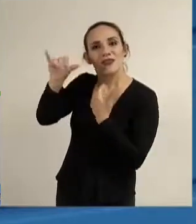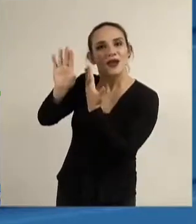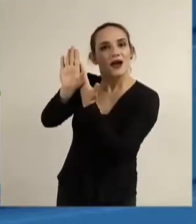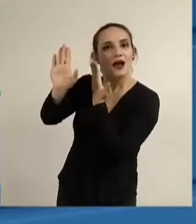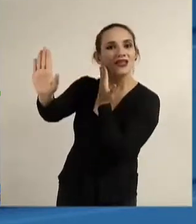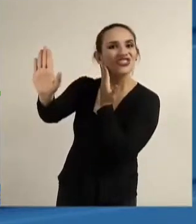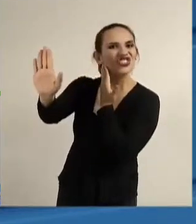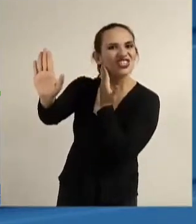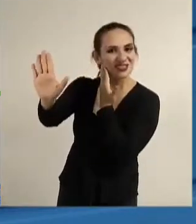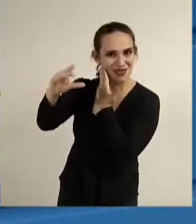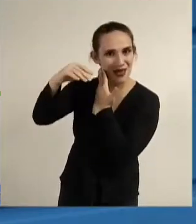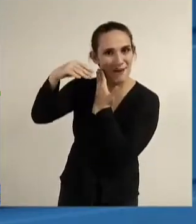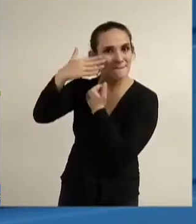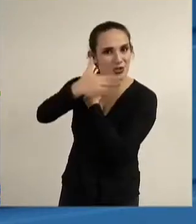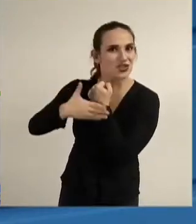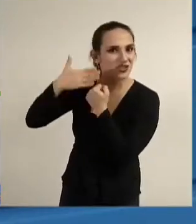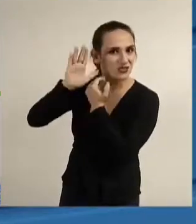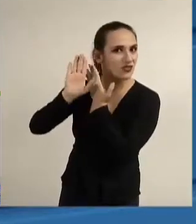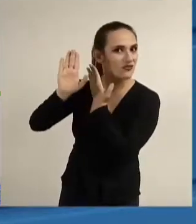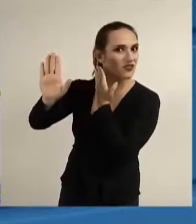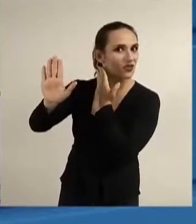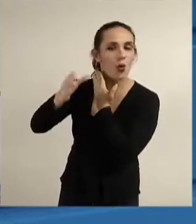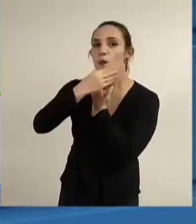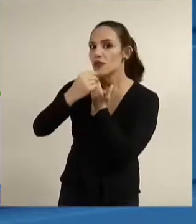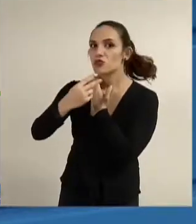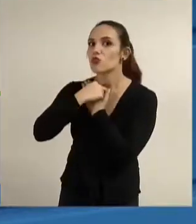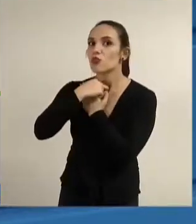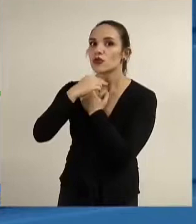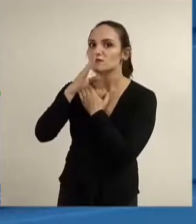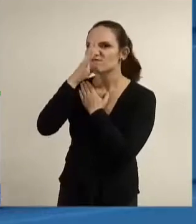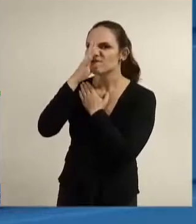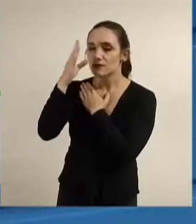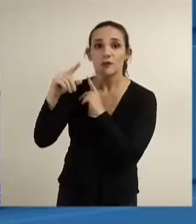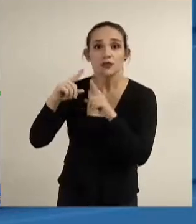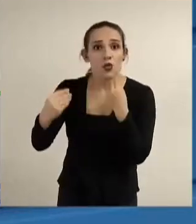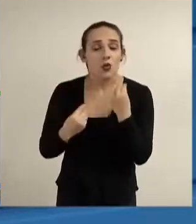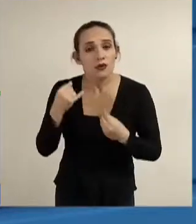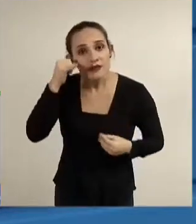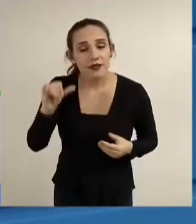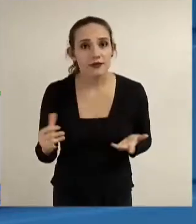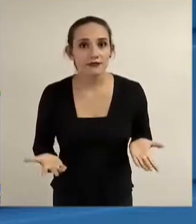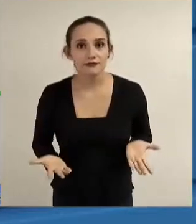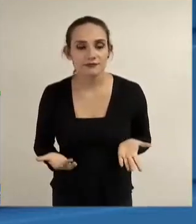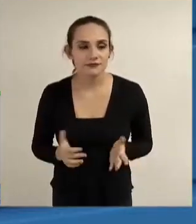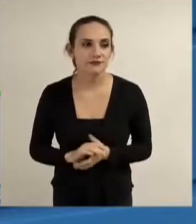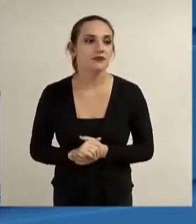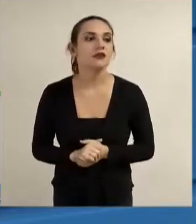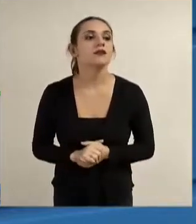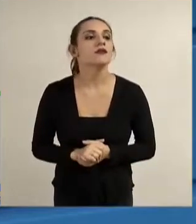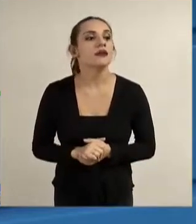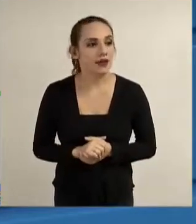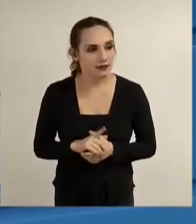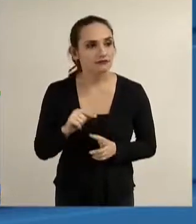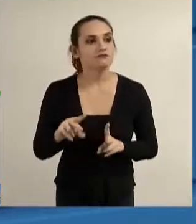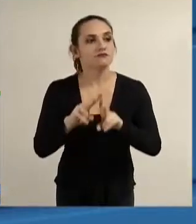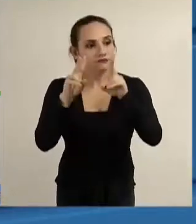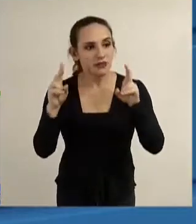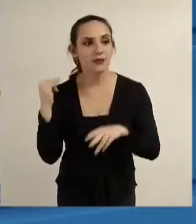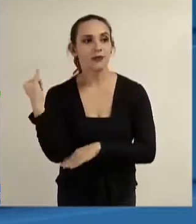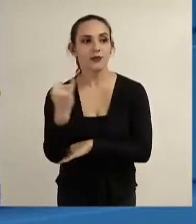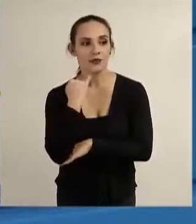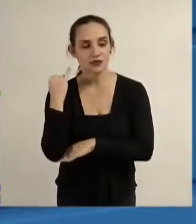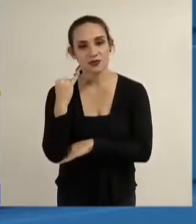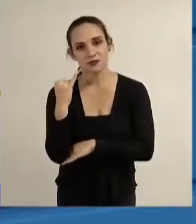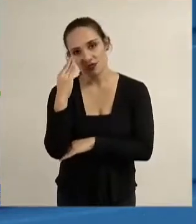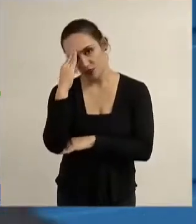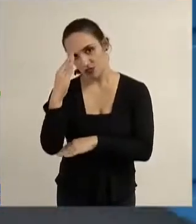têm isso, que o cara não pode chegar próximo dela. Então, Vossa Excelência traz um assunto muito pertinente,